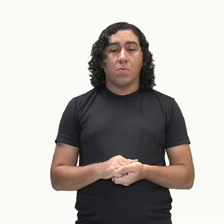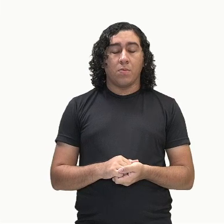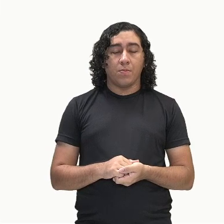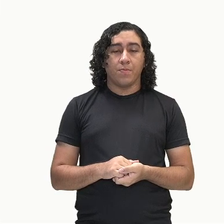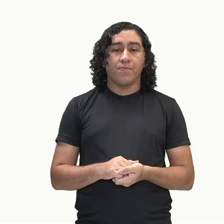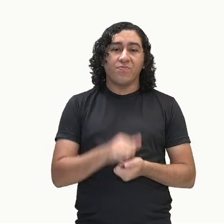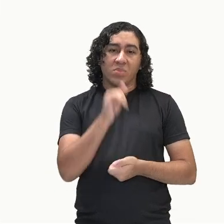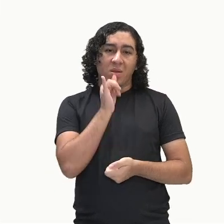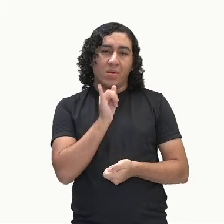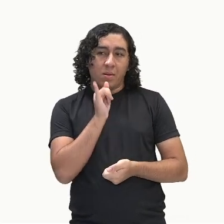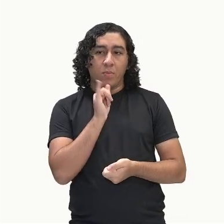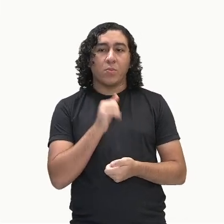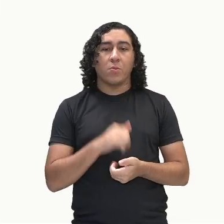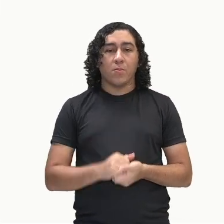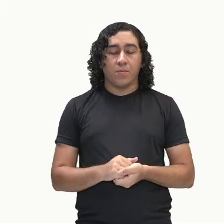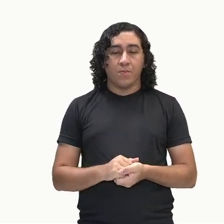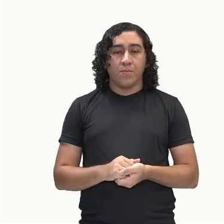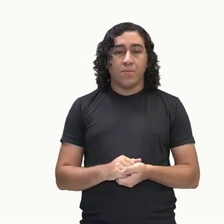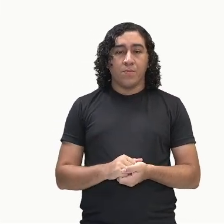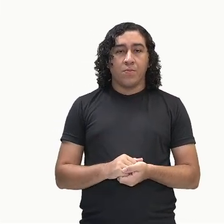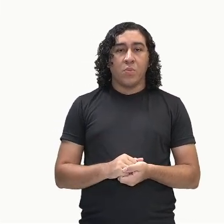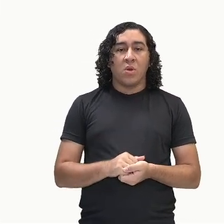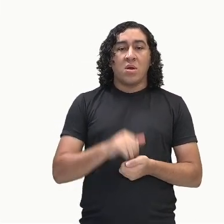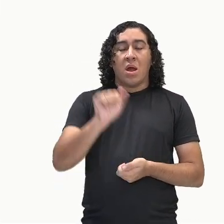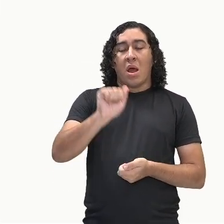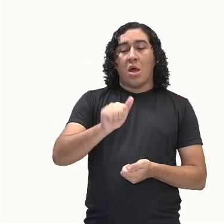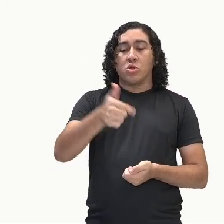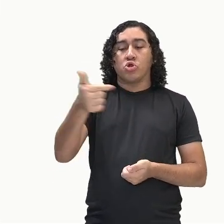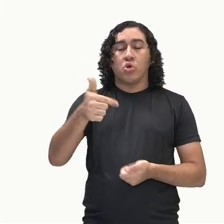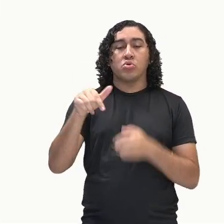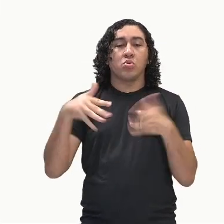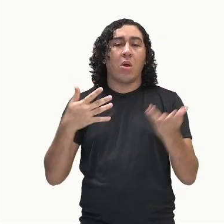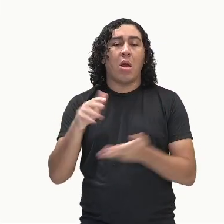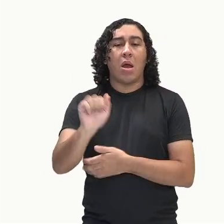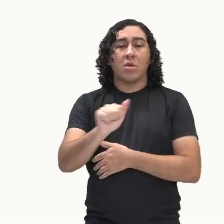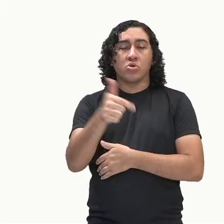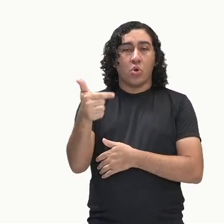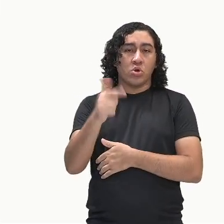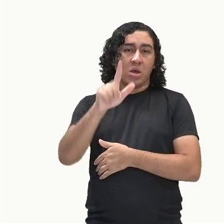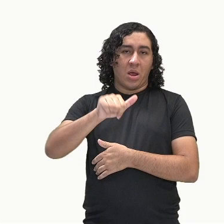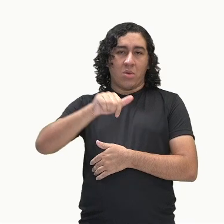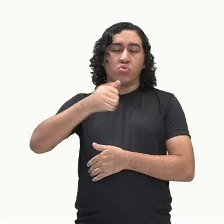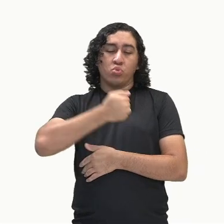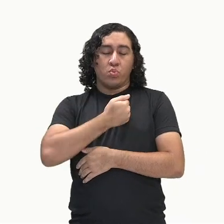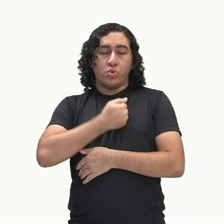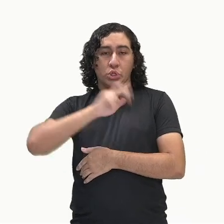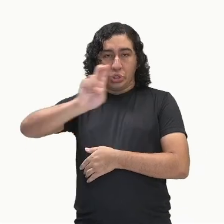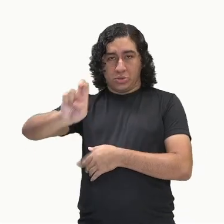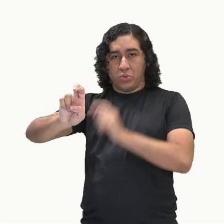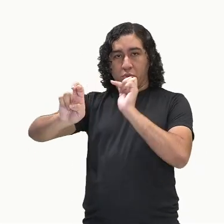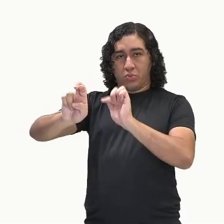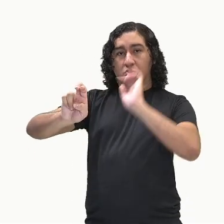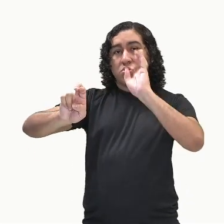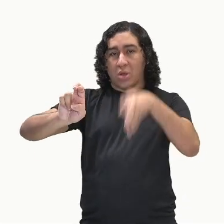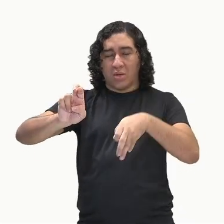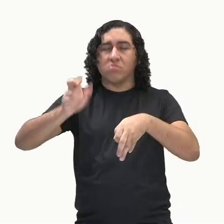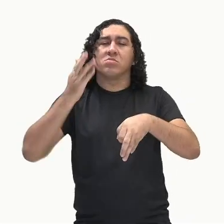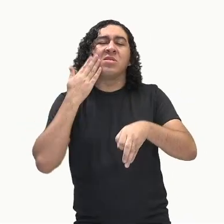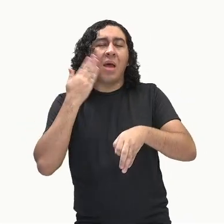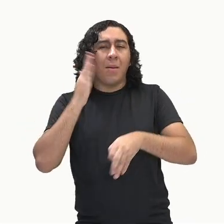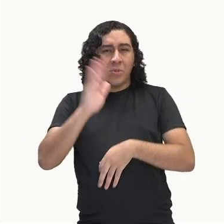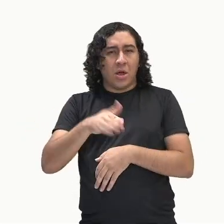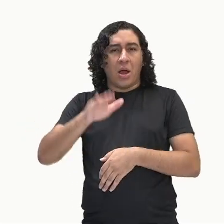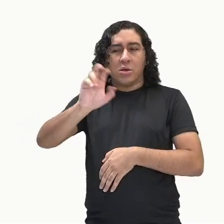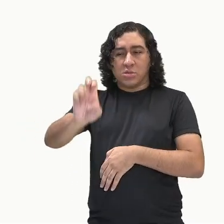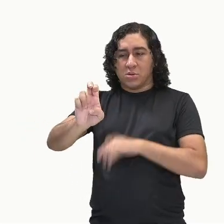por exemplo, o A2. Quem é o A2 nesse caso aqui? É o 5, não é? Eu quero obter o A2. Eu já sei que o A2 aqui